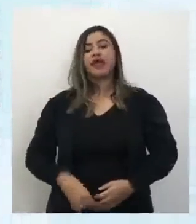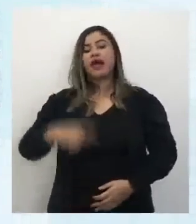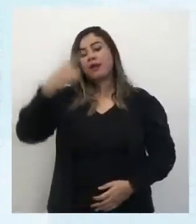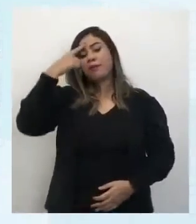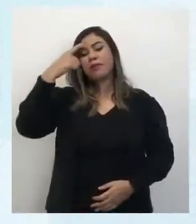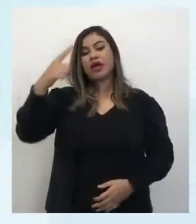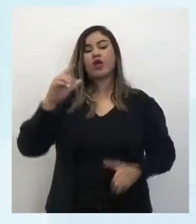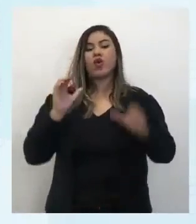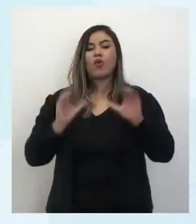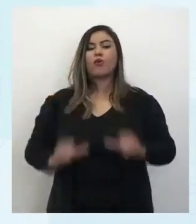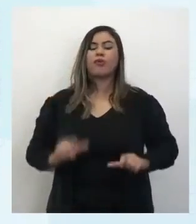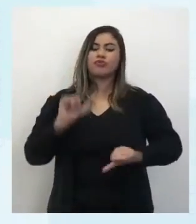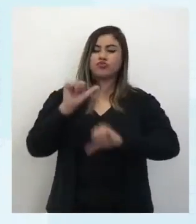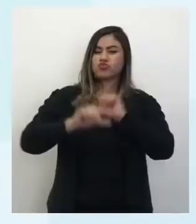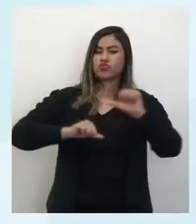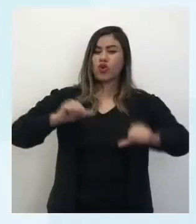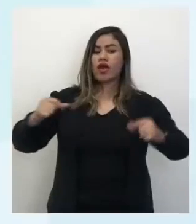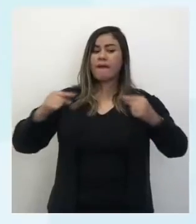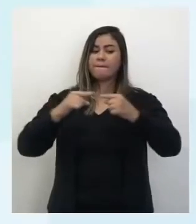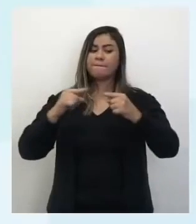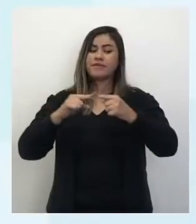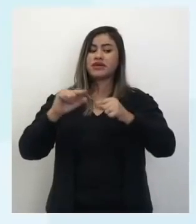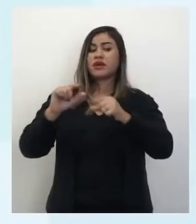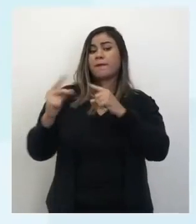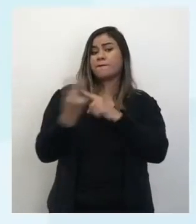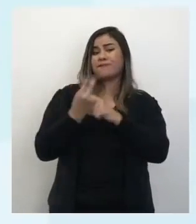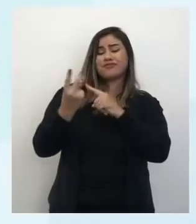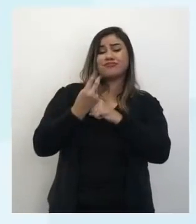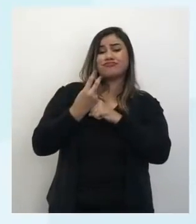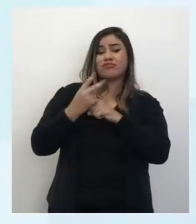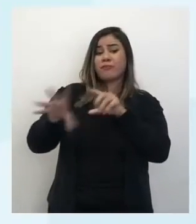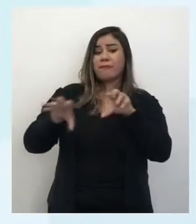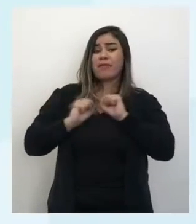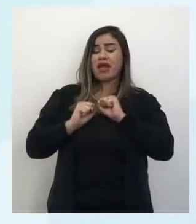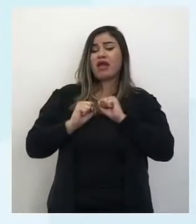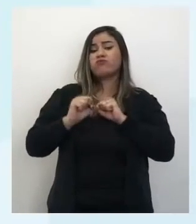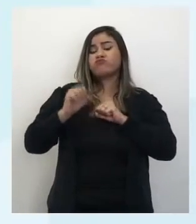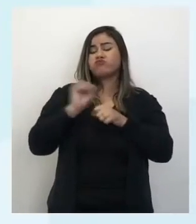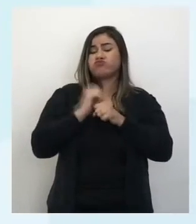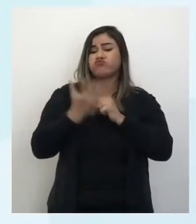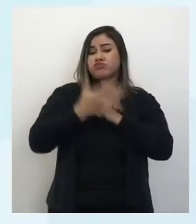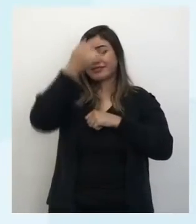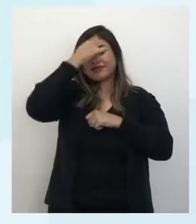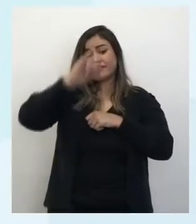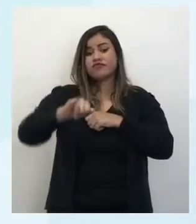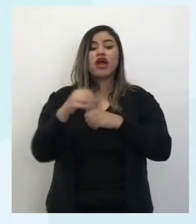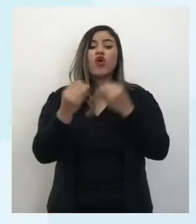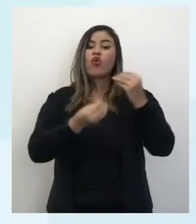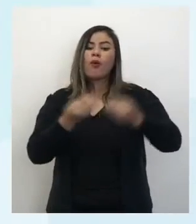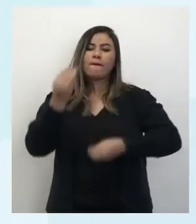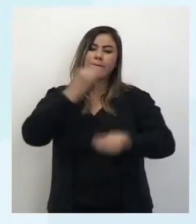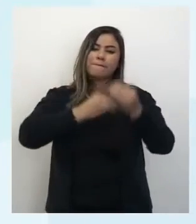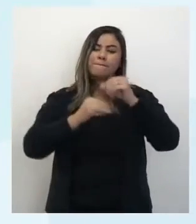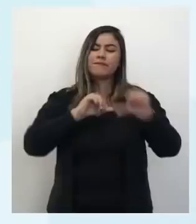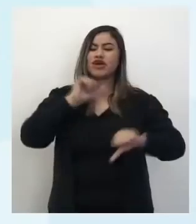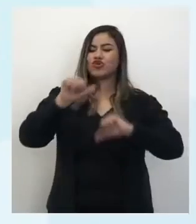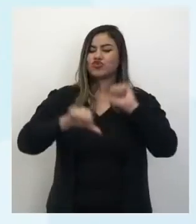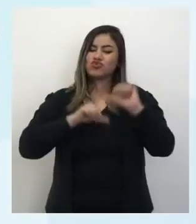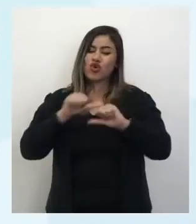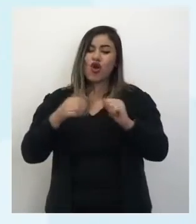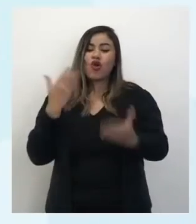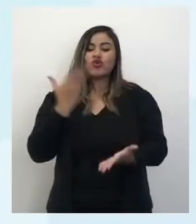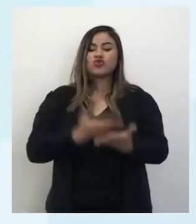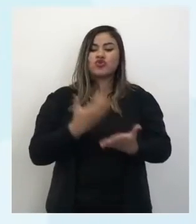comportamento, para se proteger contra a Covid, a população brasileira mudou hábitos alimentares durante a pandemia. Estudo realizado